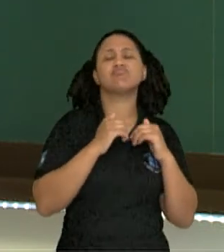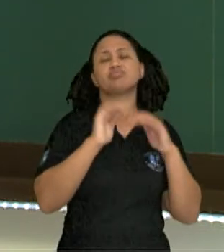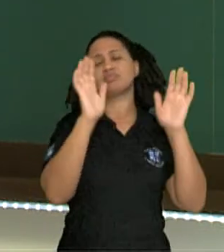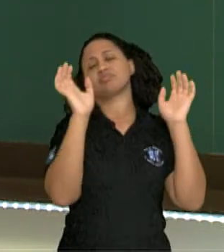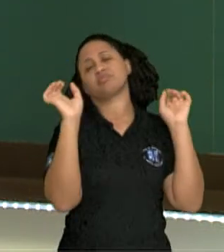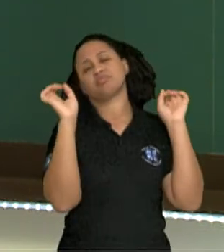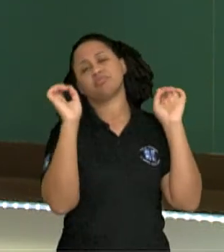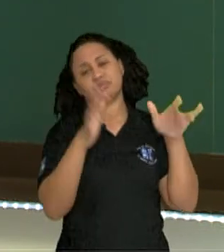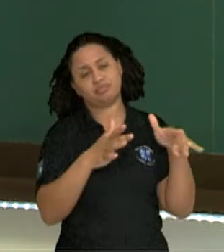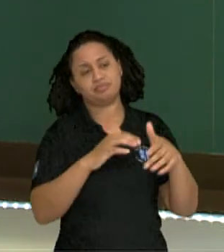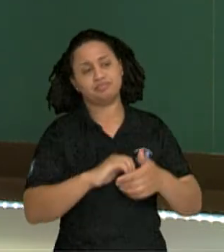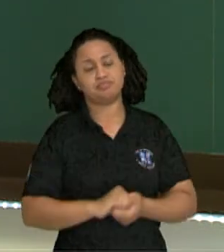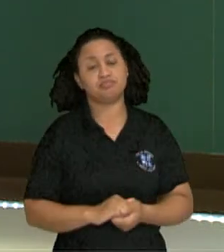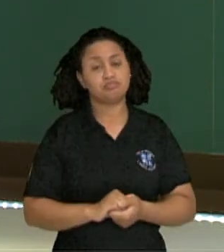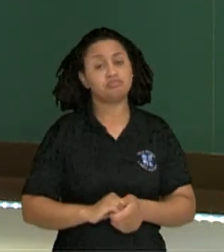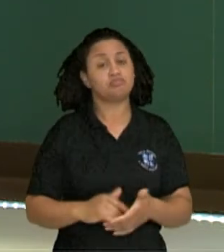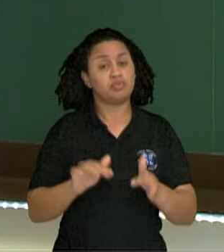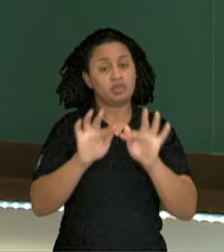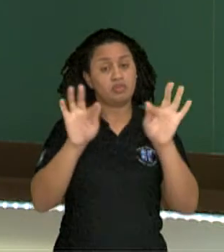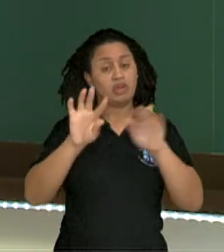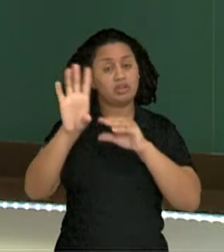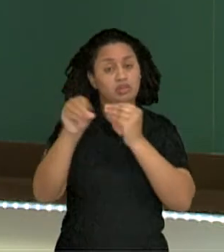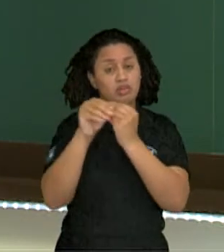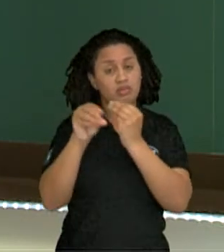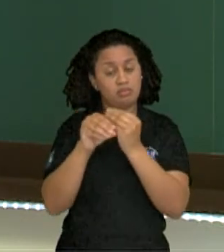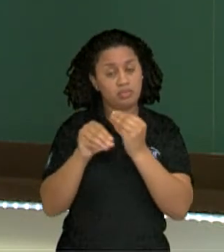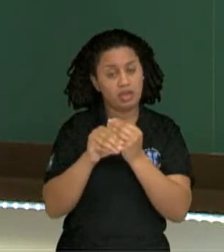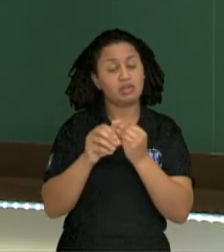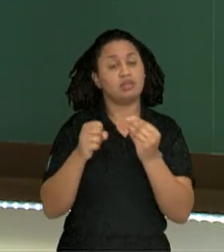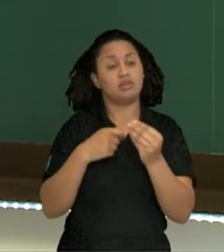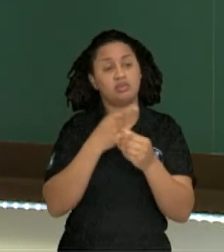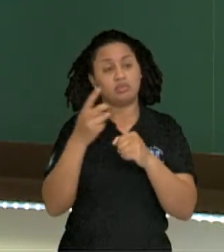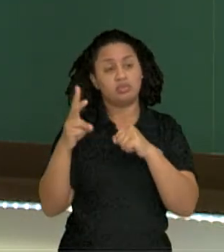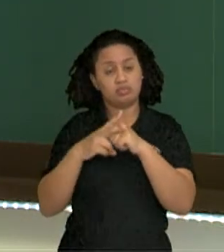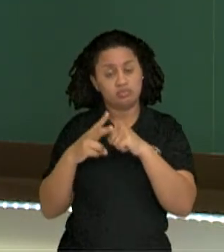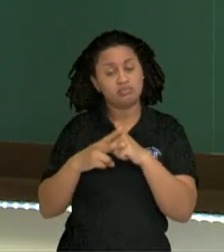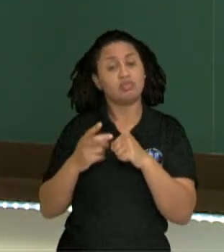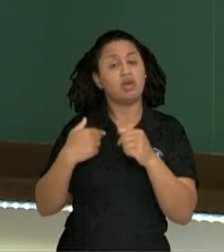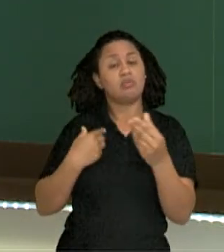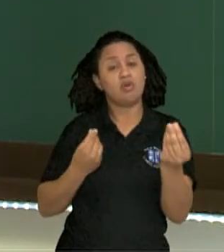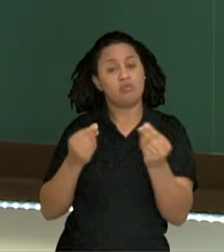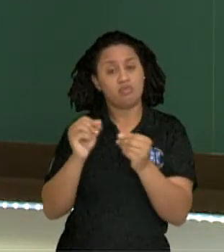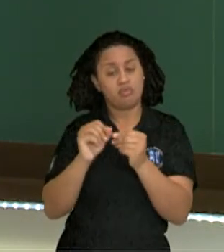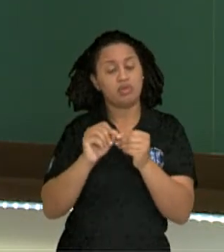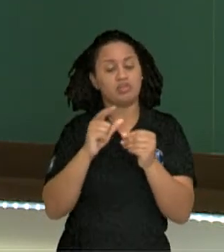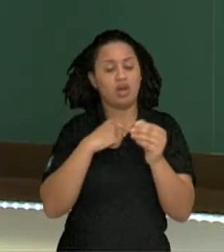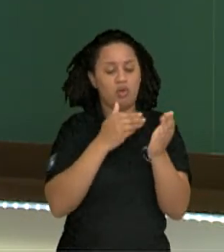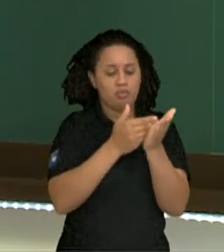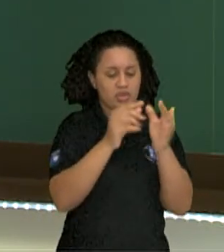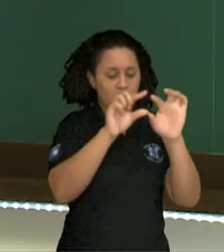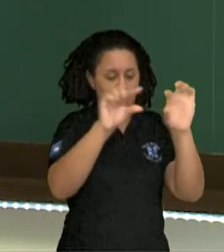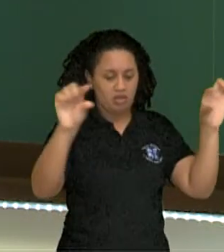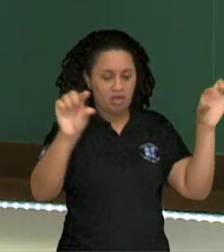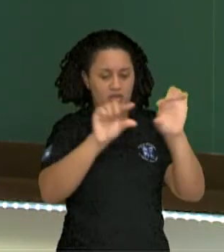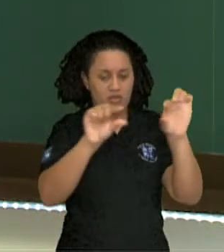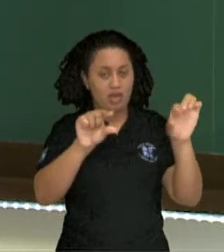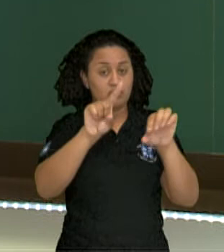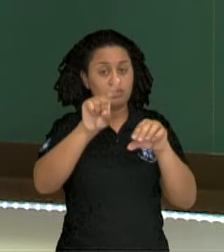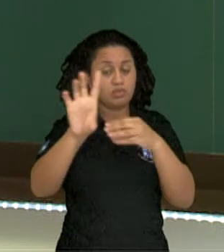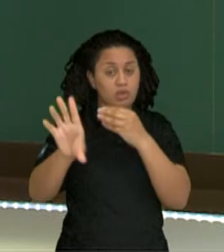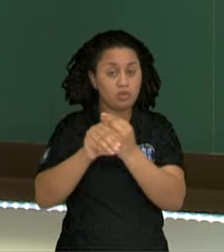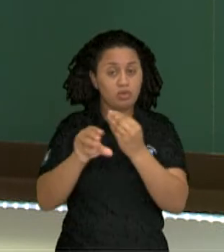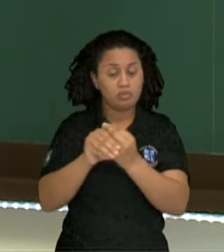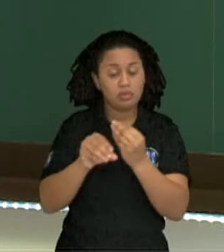te dão ganas de seguir. Então, nós temos aí alguns versos iniciais já para te ajudar. Você vai completar aí